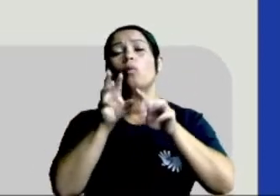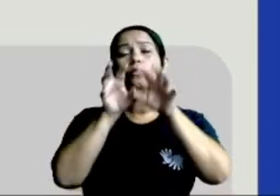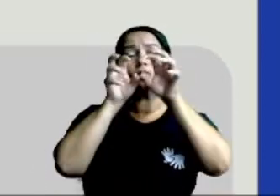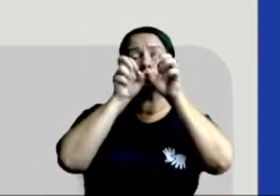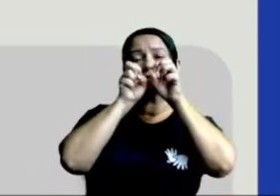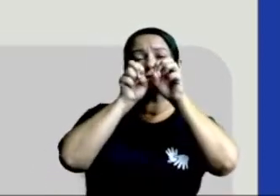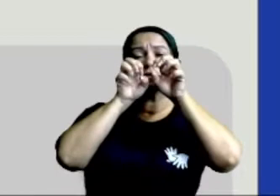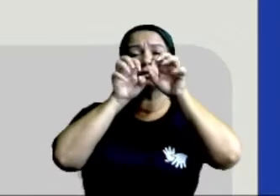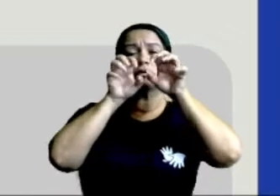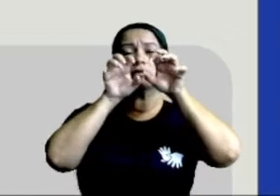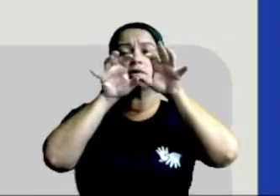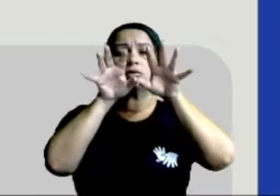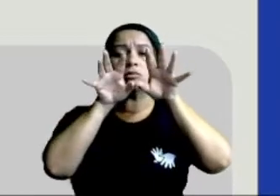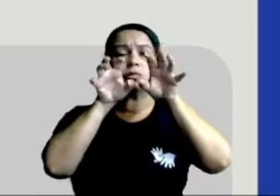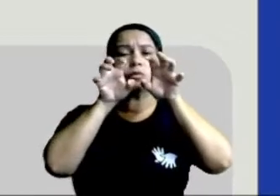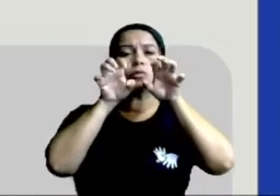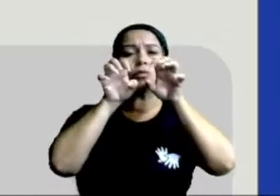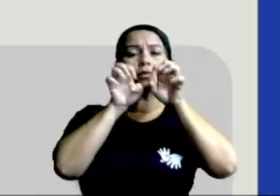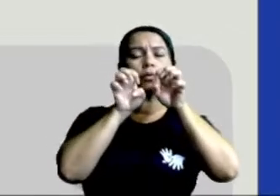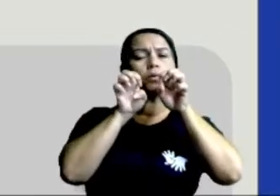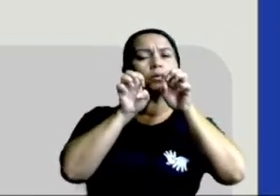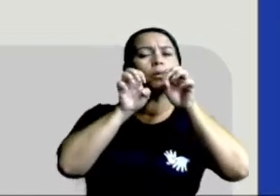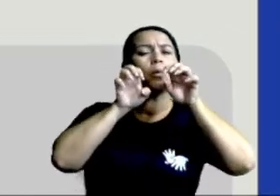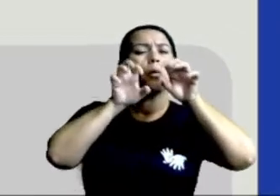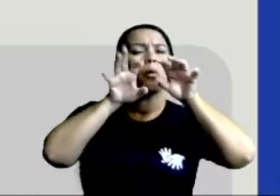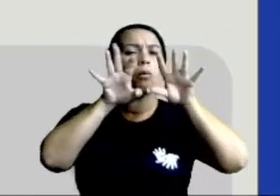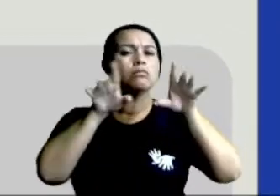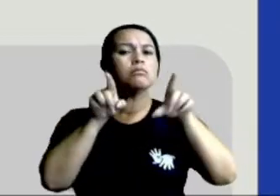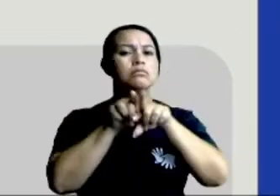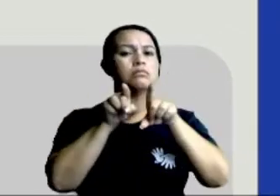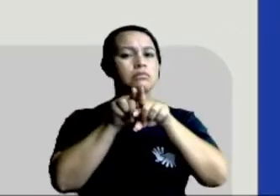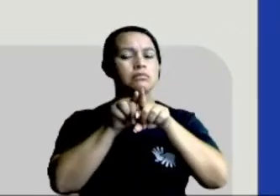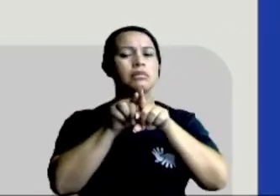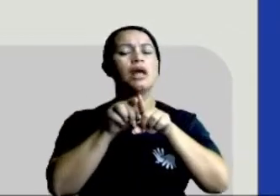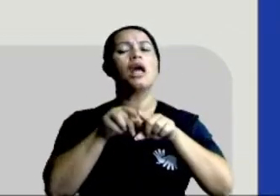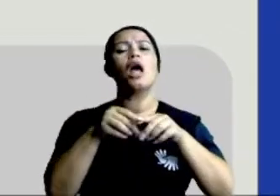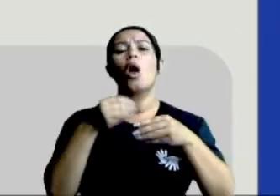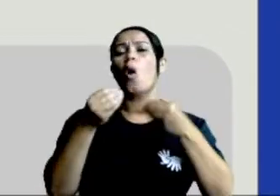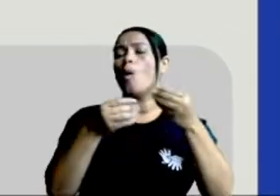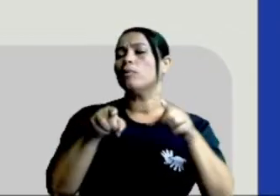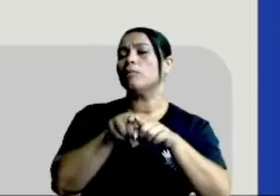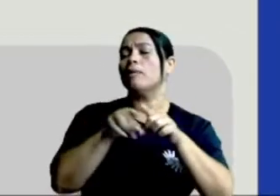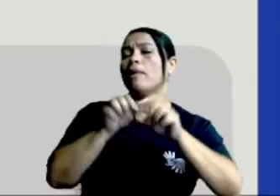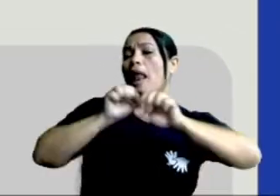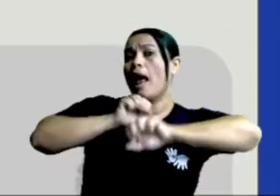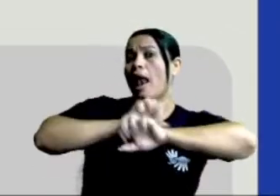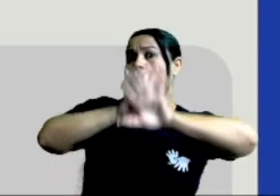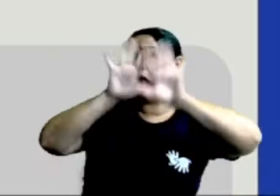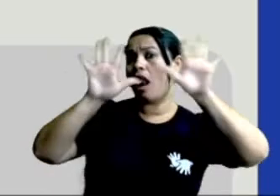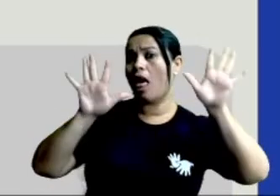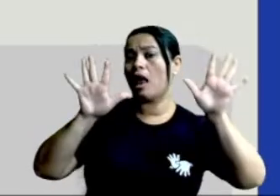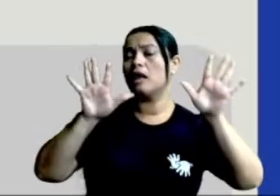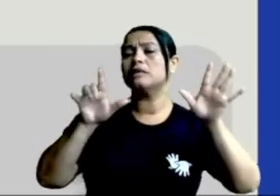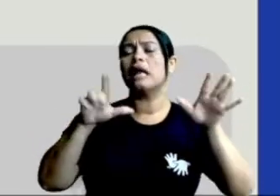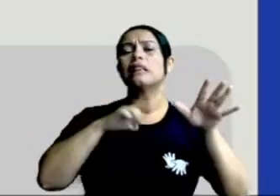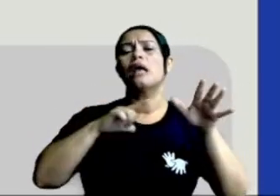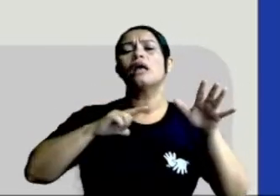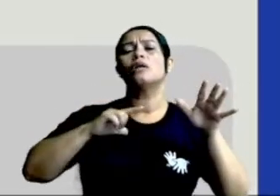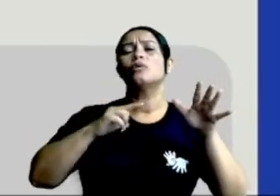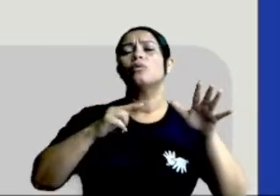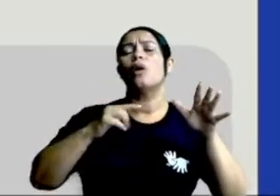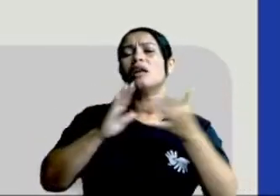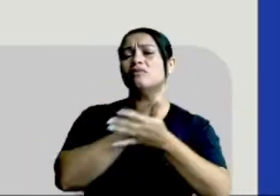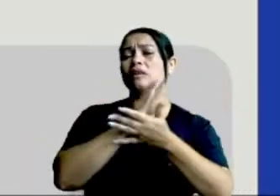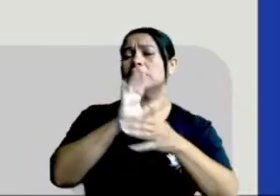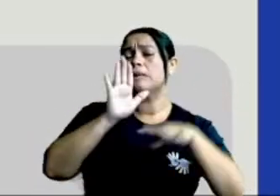contraindo, aumentando o seu espaço, se dilatando e diminuindo, contraindo, de acordo com a luminosidade, com a quantidade de luz que